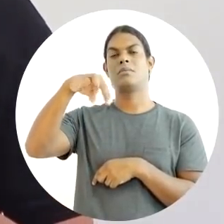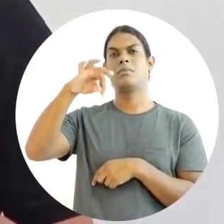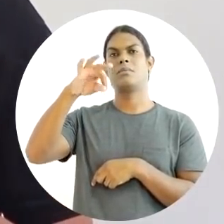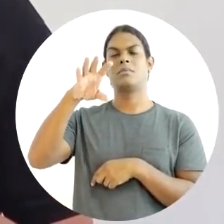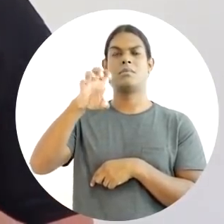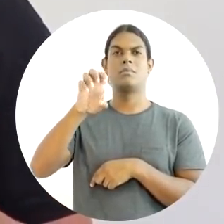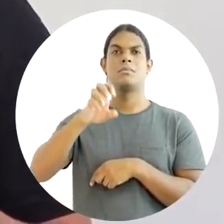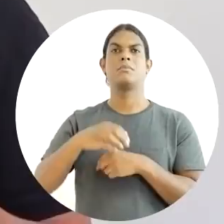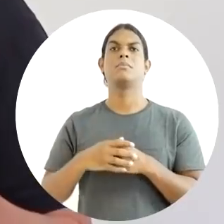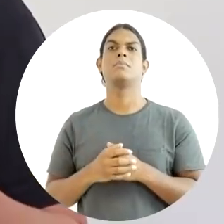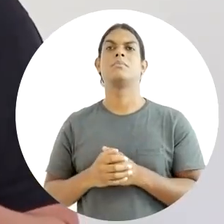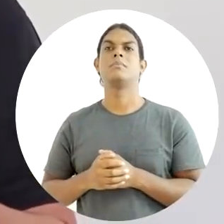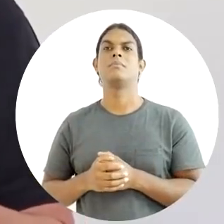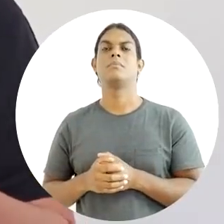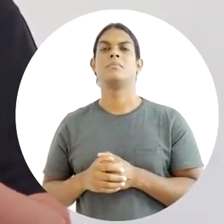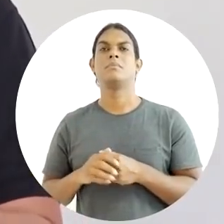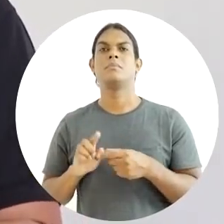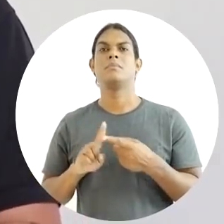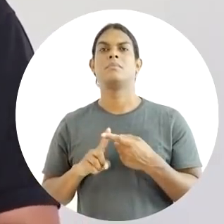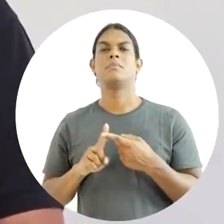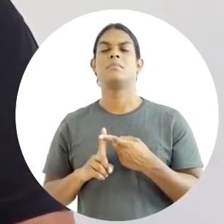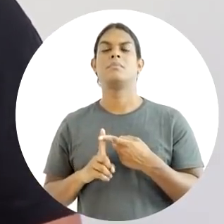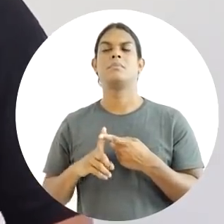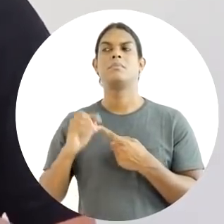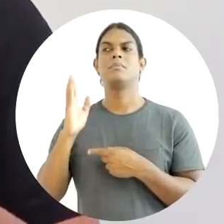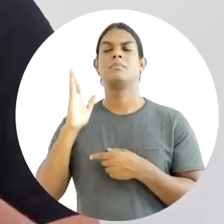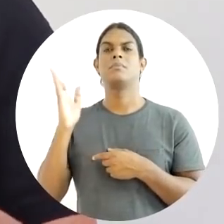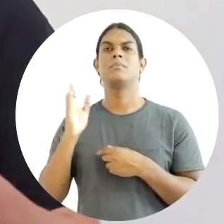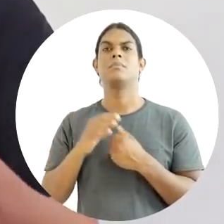A gente tem também patiently,